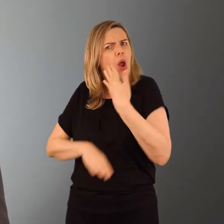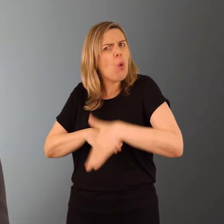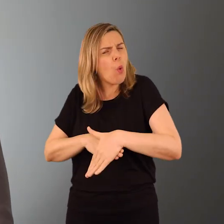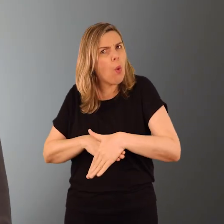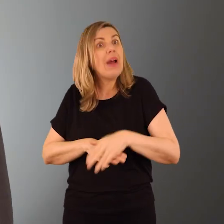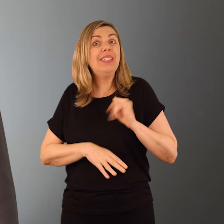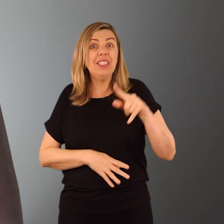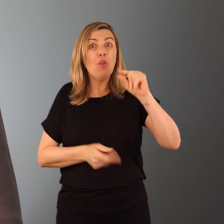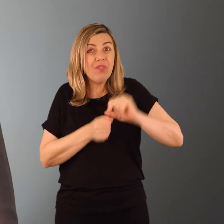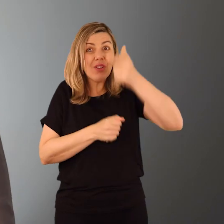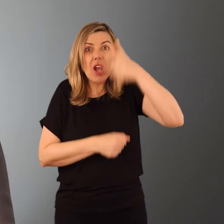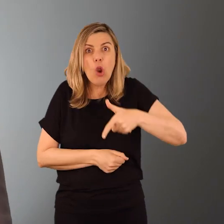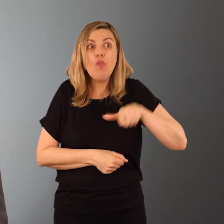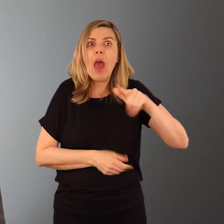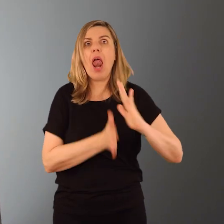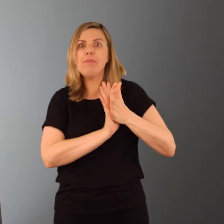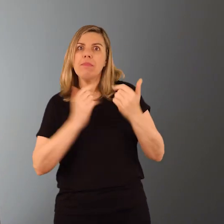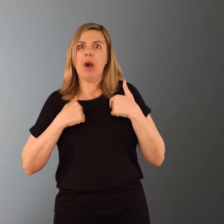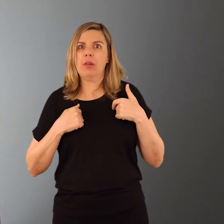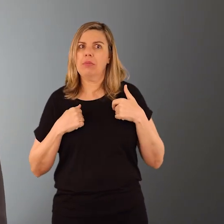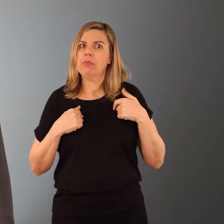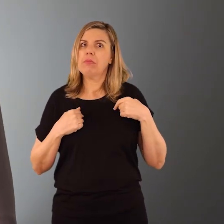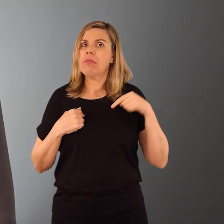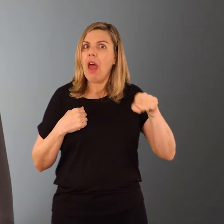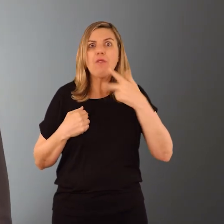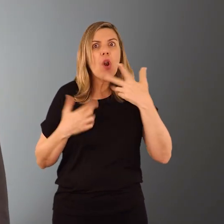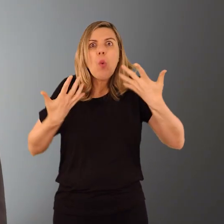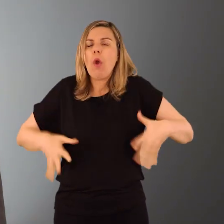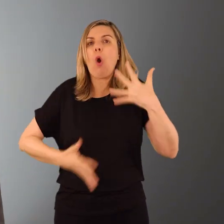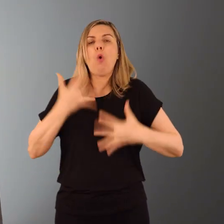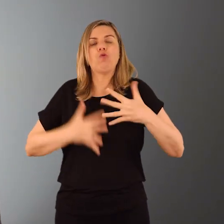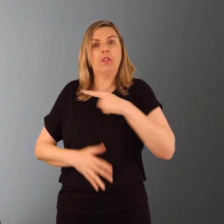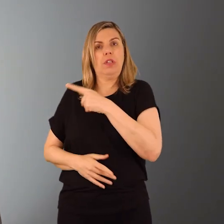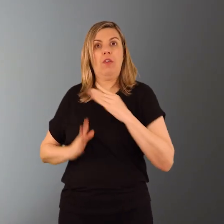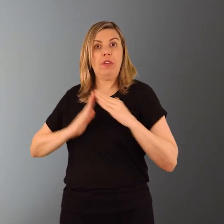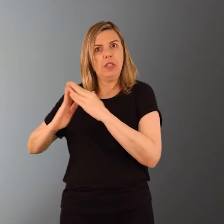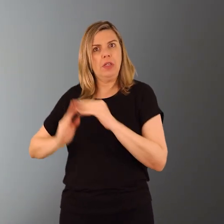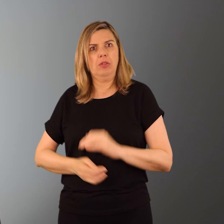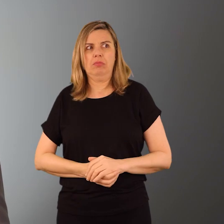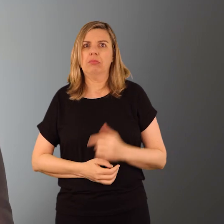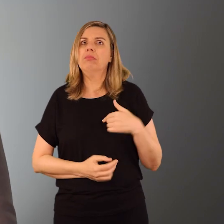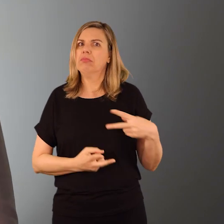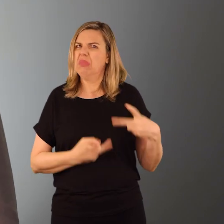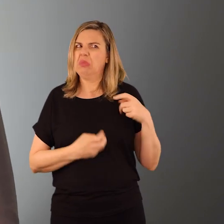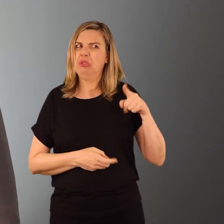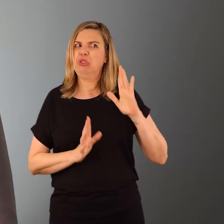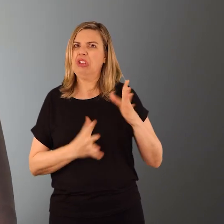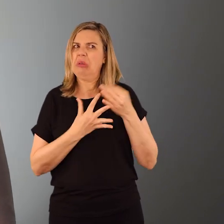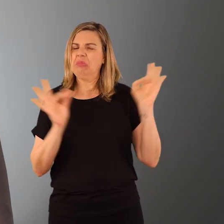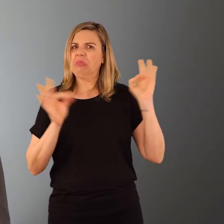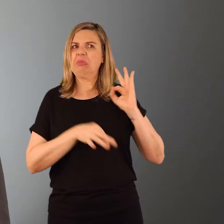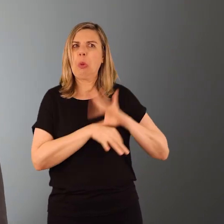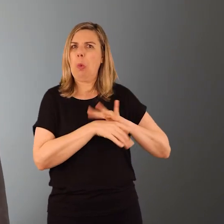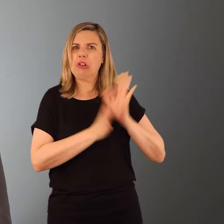ela ia me matar. E que ela não queria confusão com os vizinhos. Foi aí que eu vi que ela estava boa. Agora a